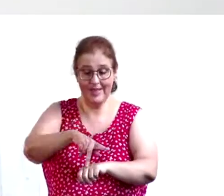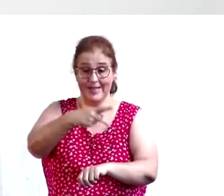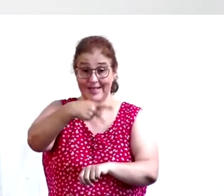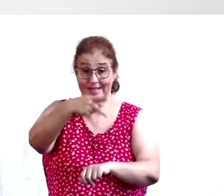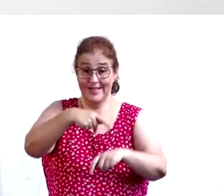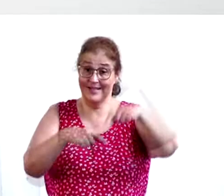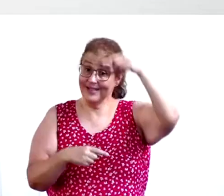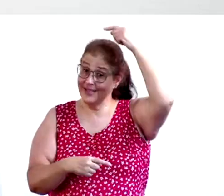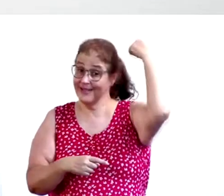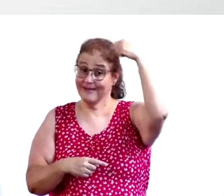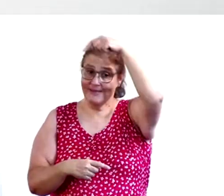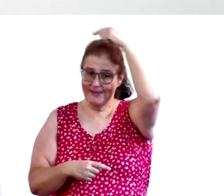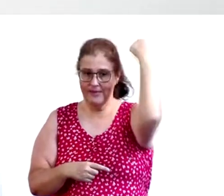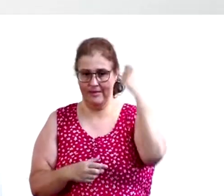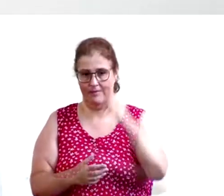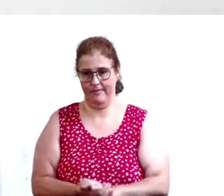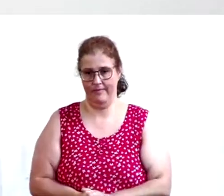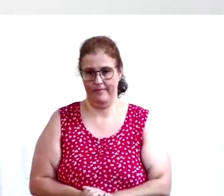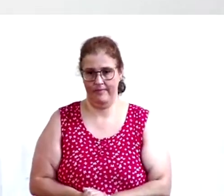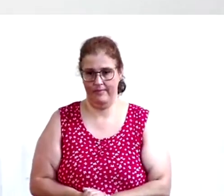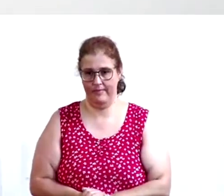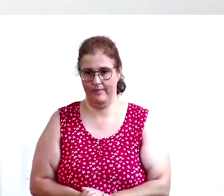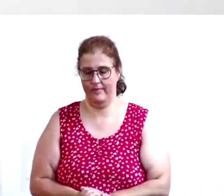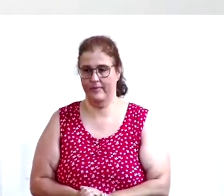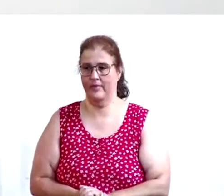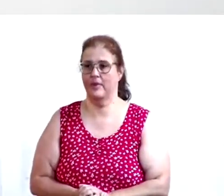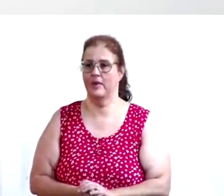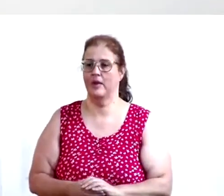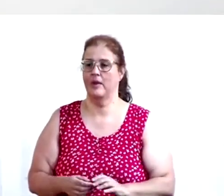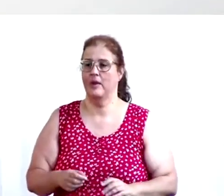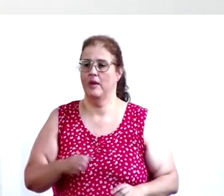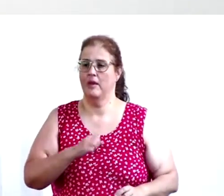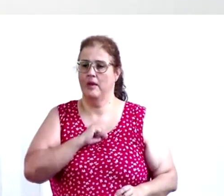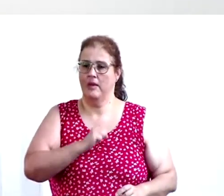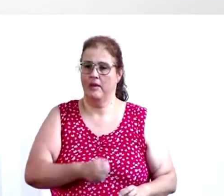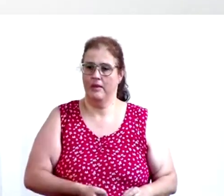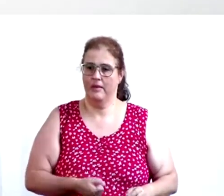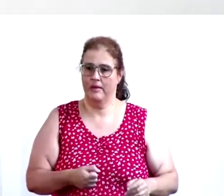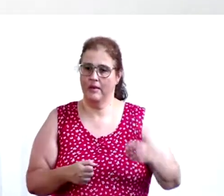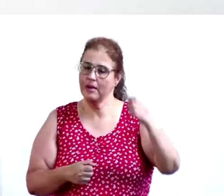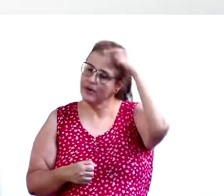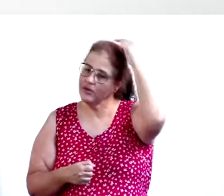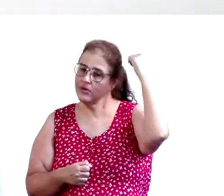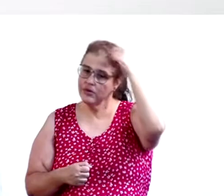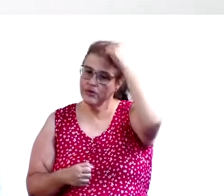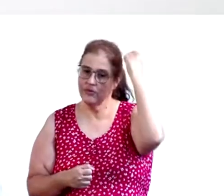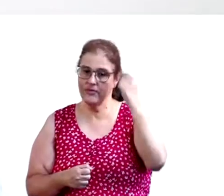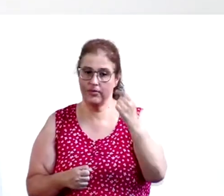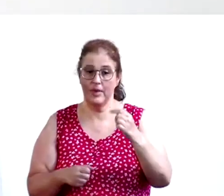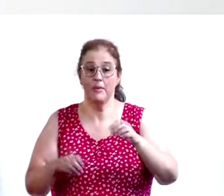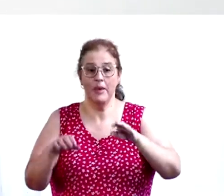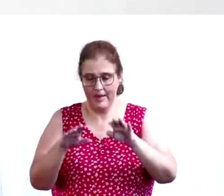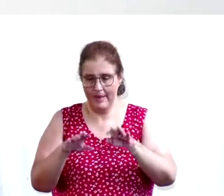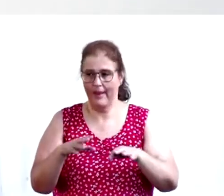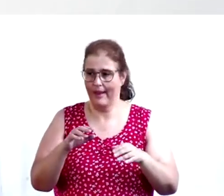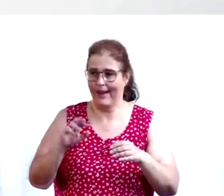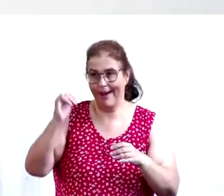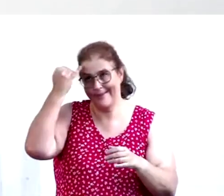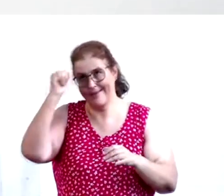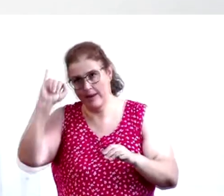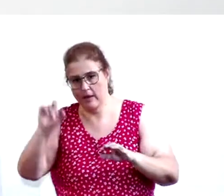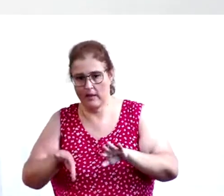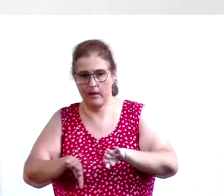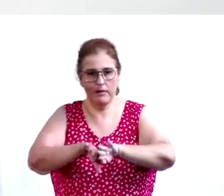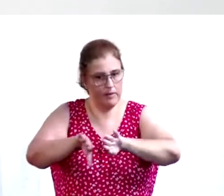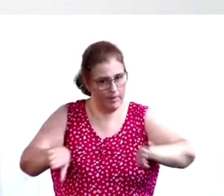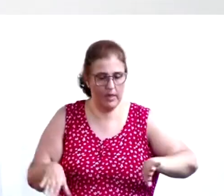nação santa. A ideia de nação santa, meus irmãos, é a palavra separação que está aí na base, sabe? O que é uma